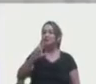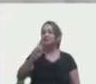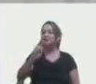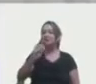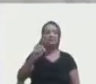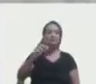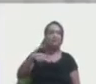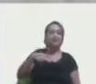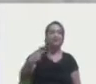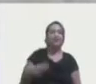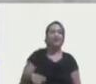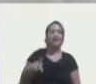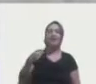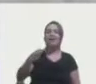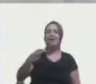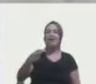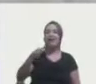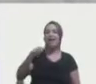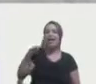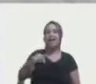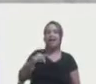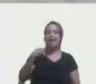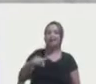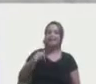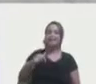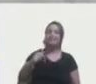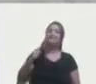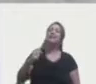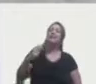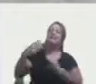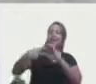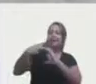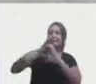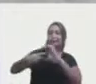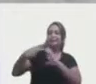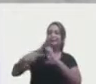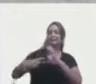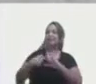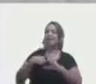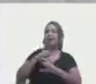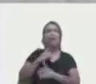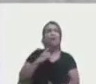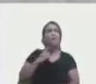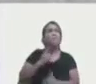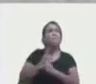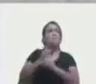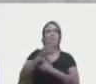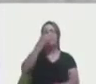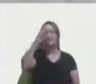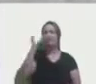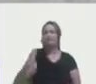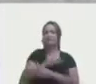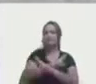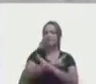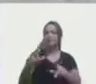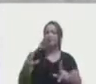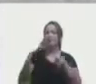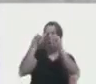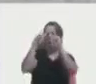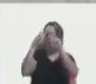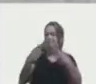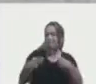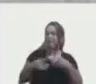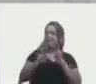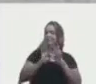na Câmara rapidamente me deparei com uma pessoa diferenciada um ser humano humilde muito